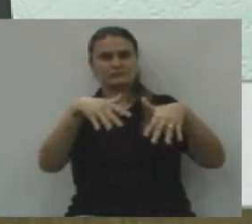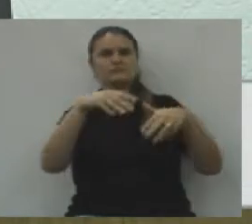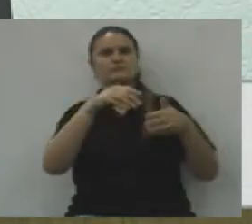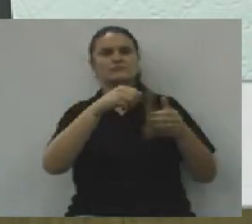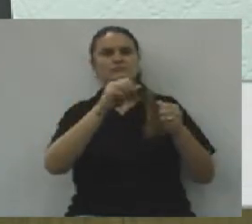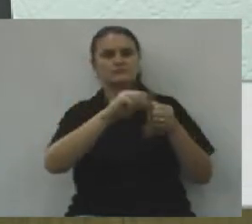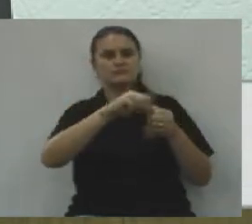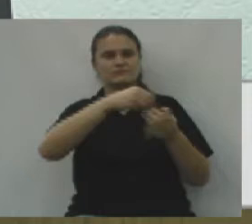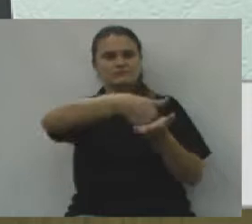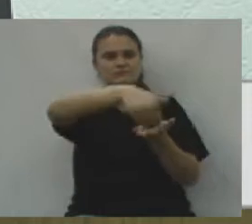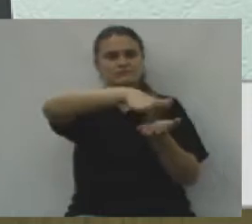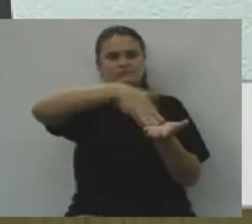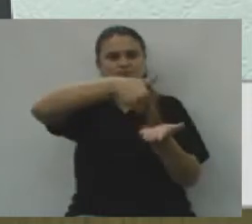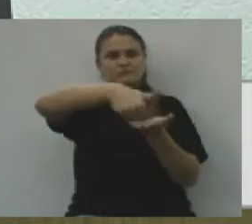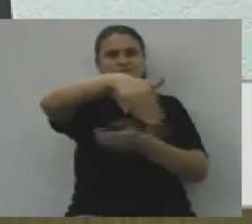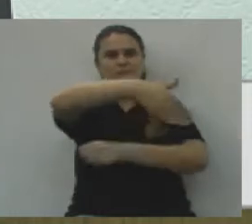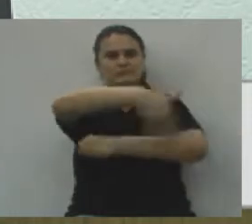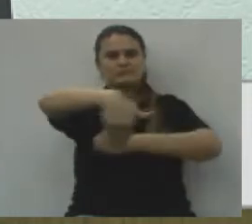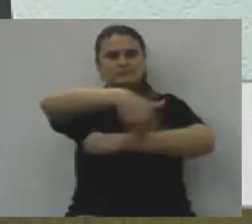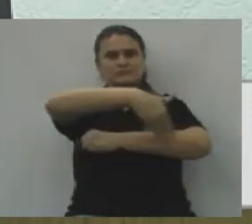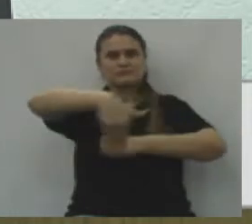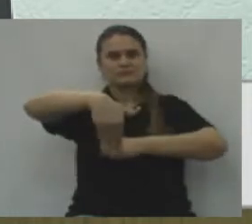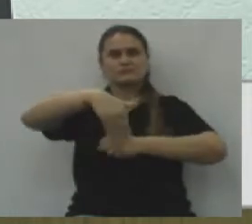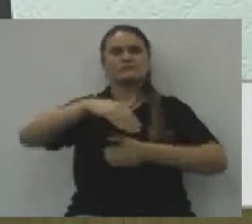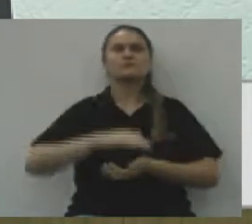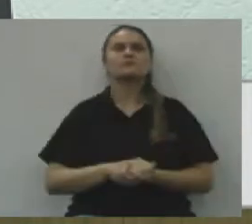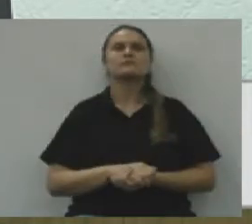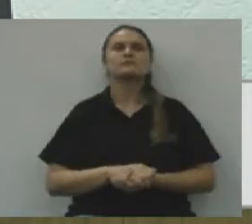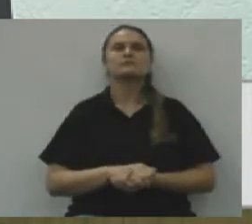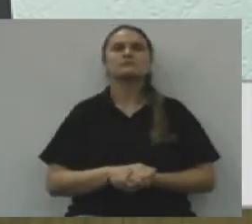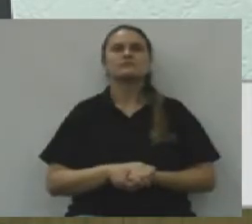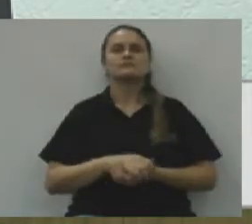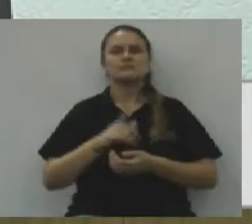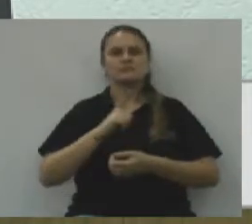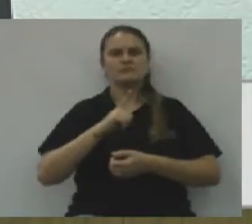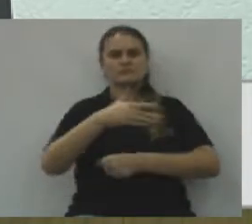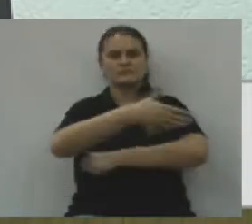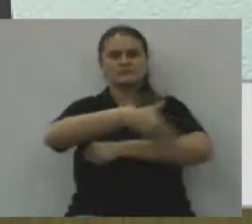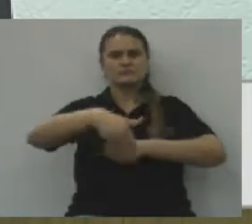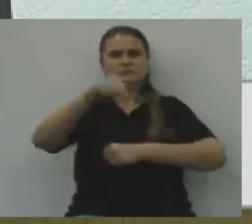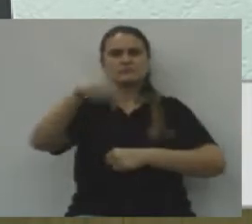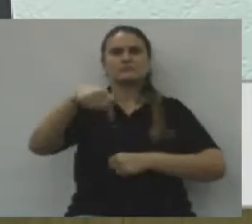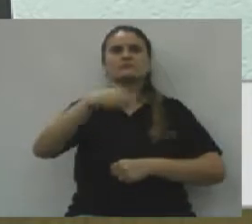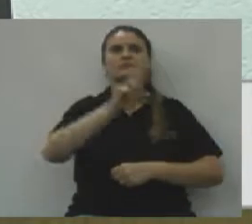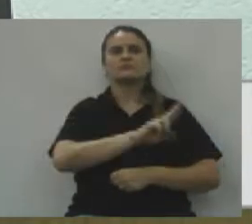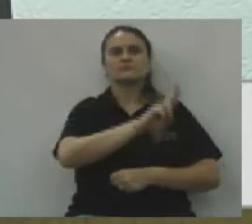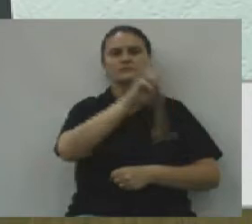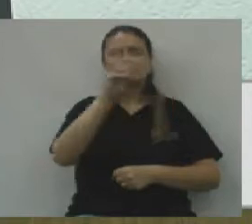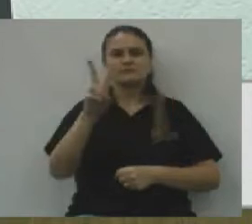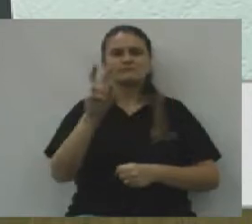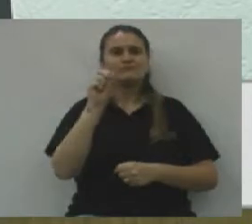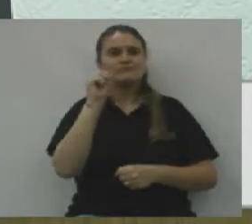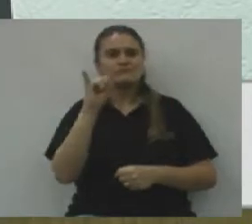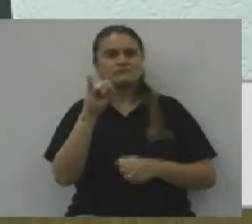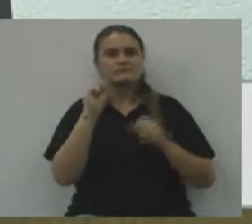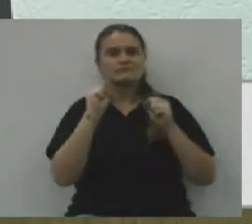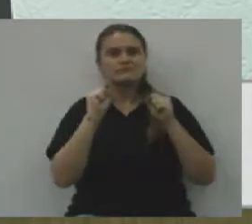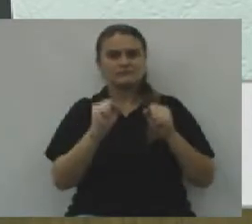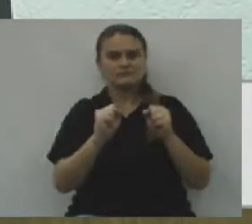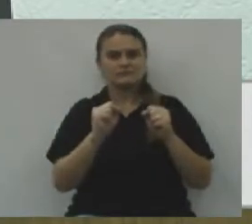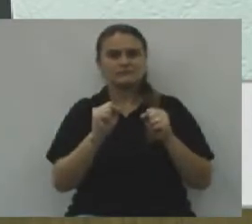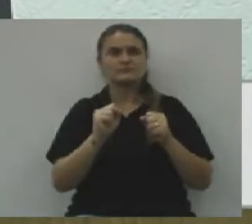de pedestres e sinalizações horizontais nas ruas de União da Vitória, a possibilidade